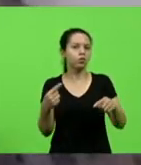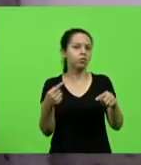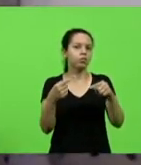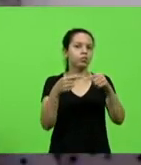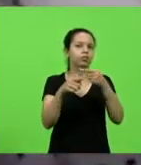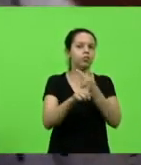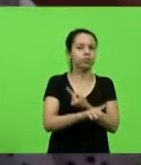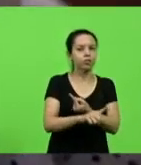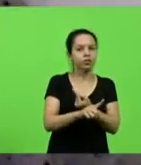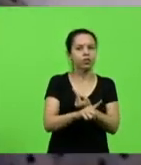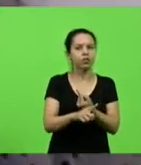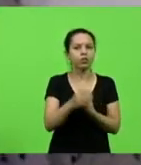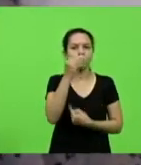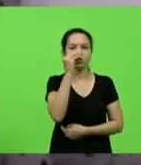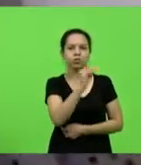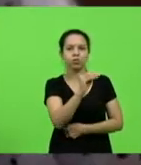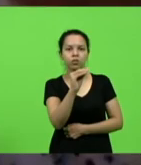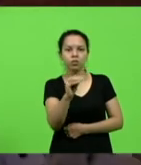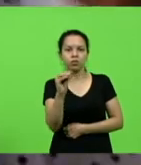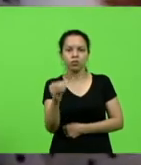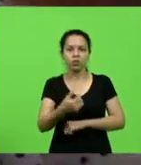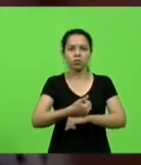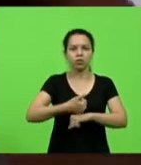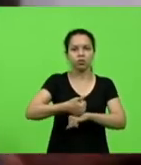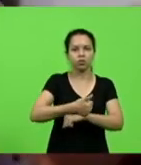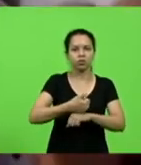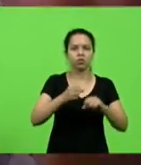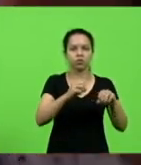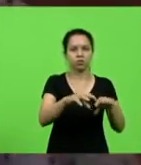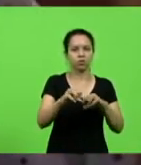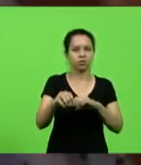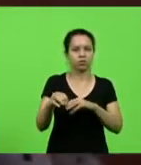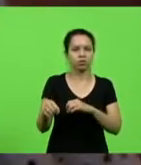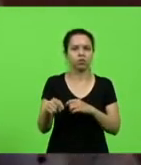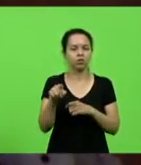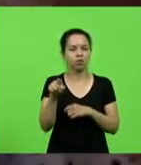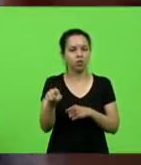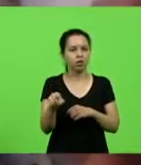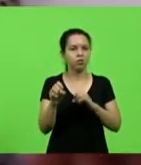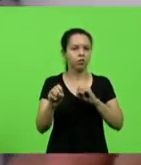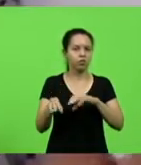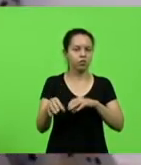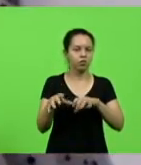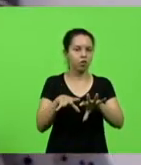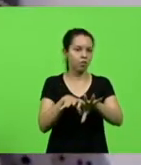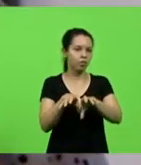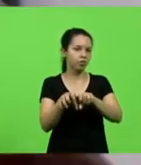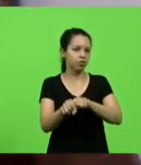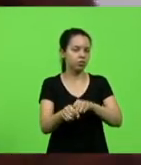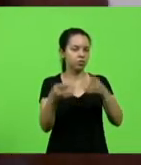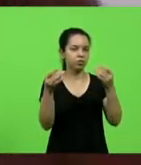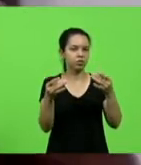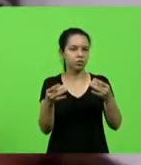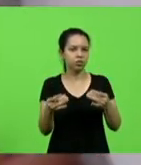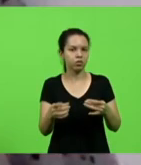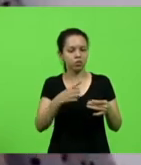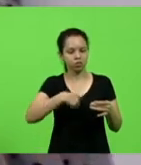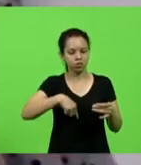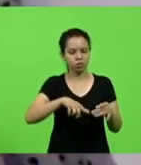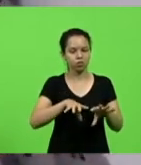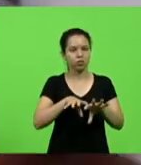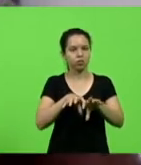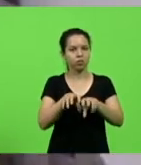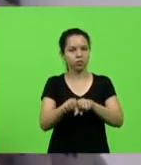menosprezar os profissionais da educação. Eles têm formação específica, nós temos formação específica para isso. Em